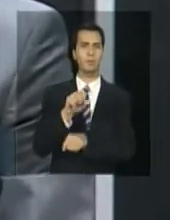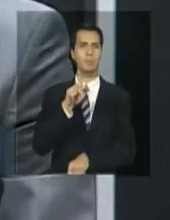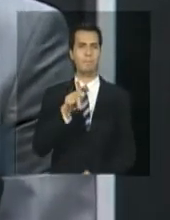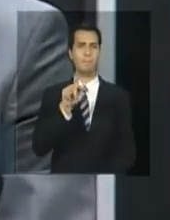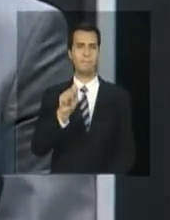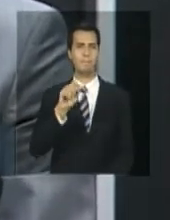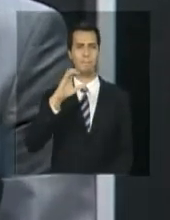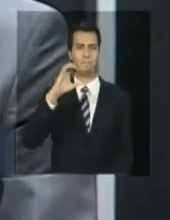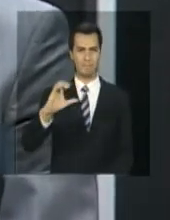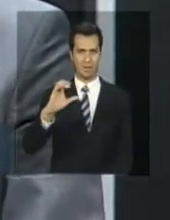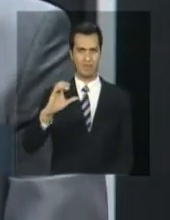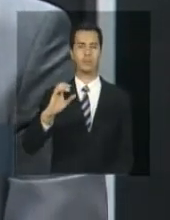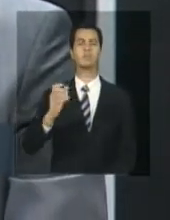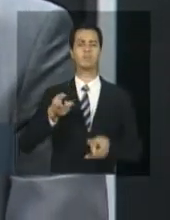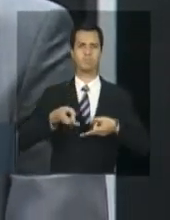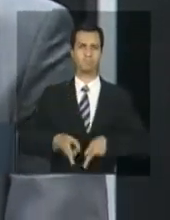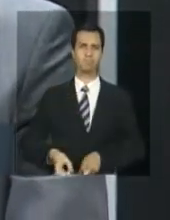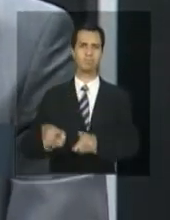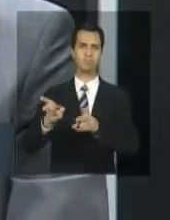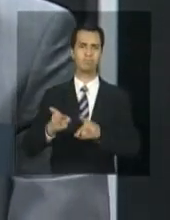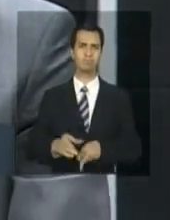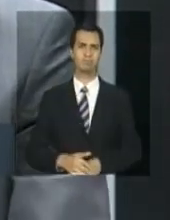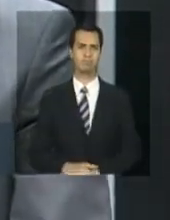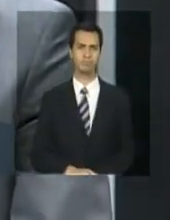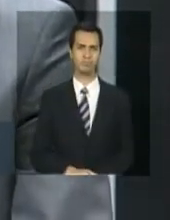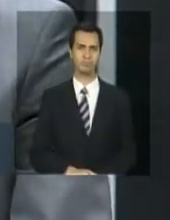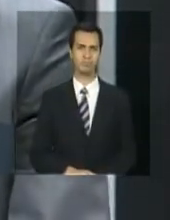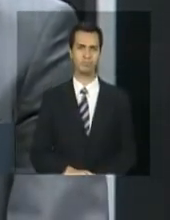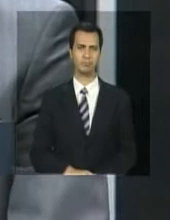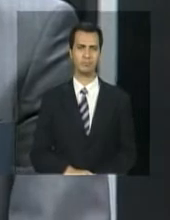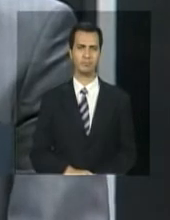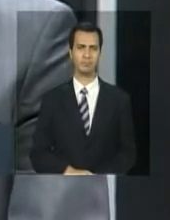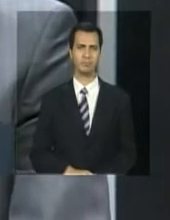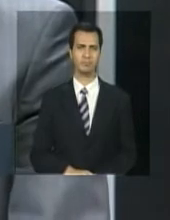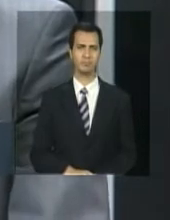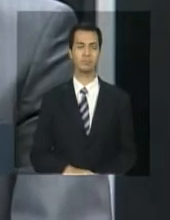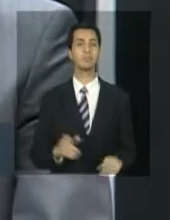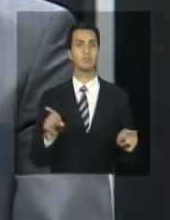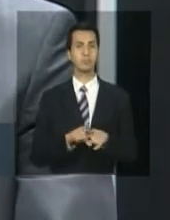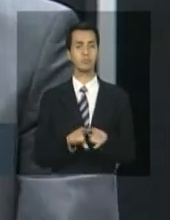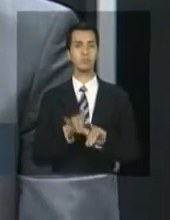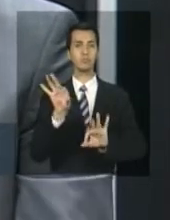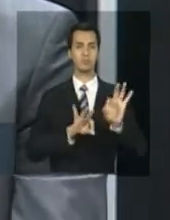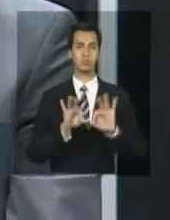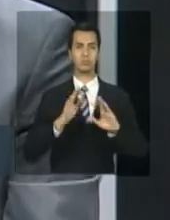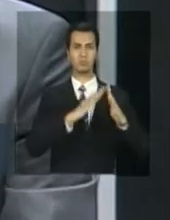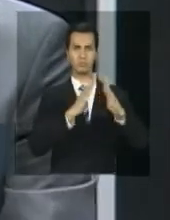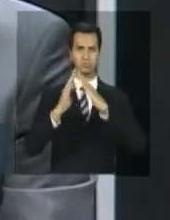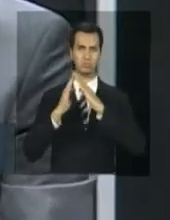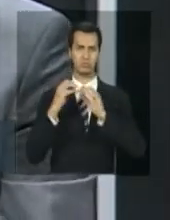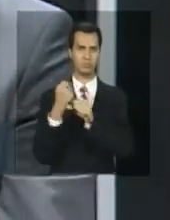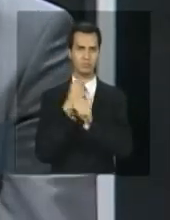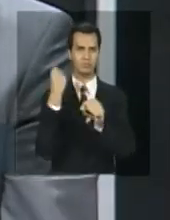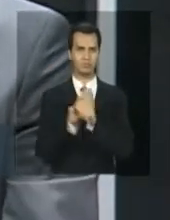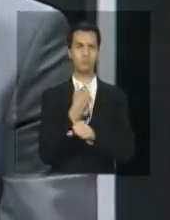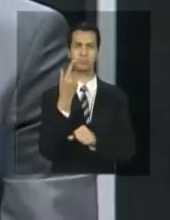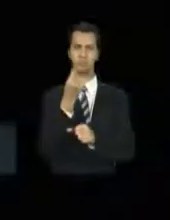de Aceleração de Crescimento, PAC, e ao Minha Casa Minha Vida,